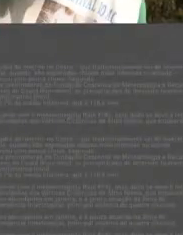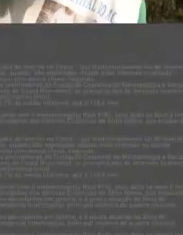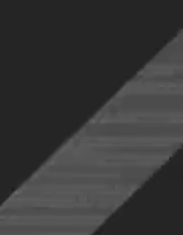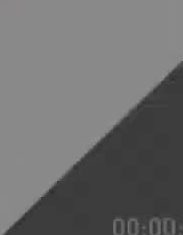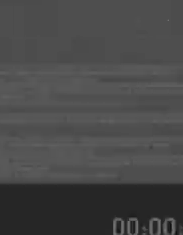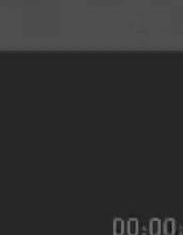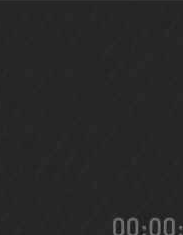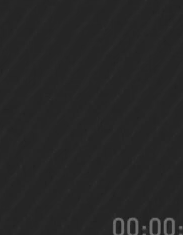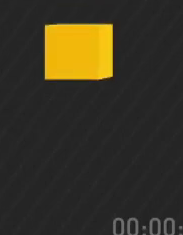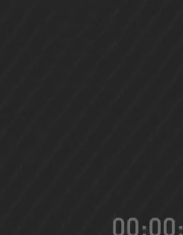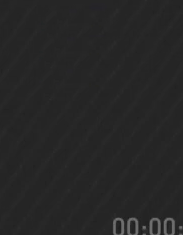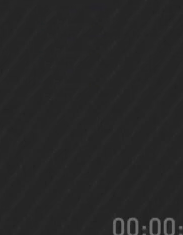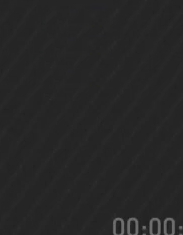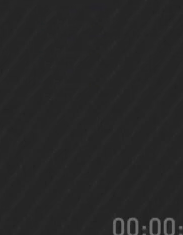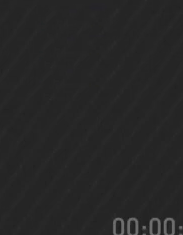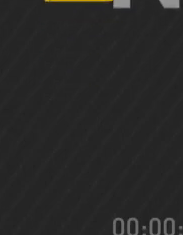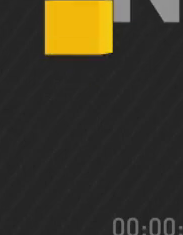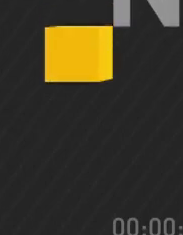ae